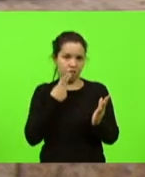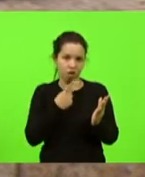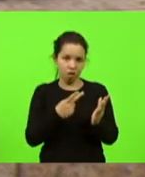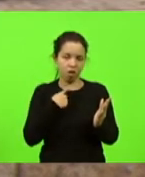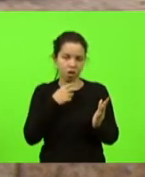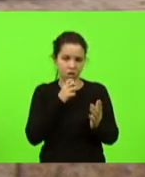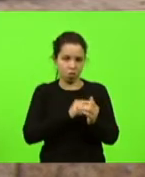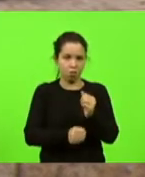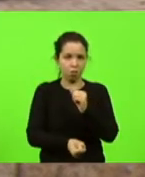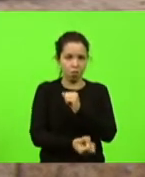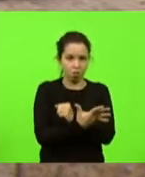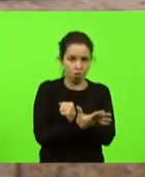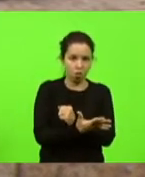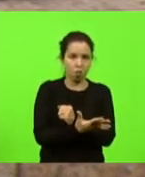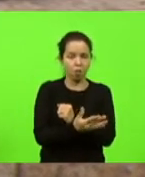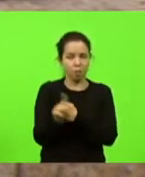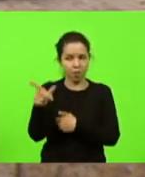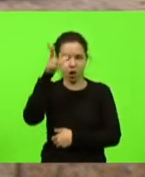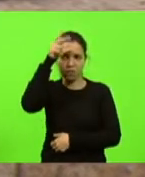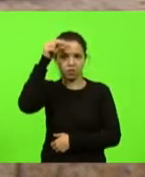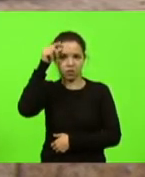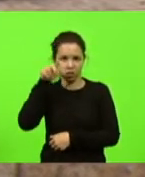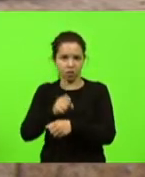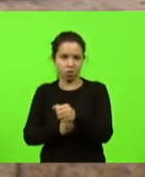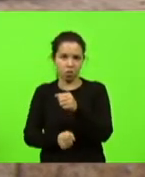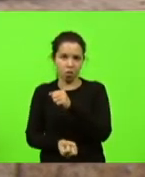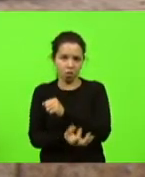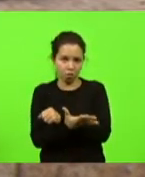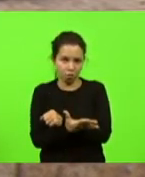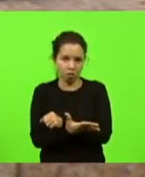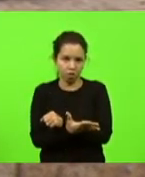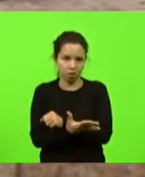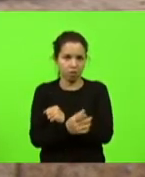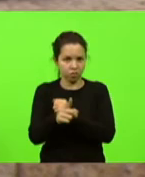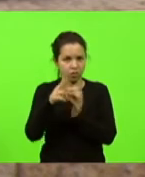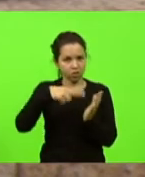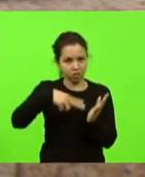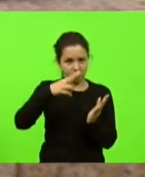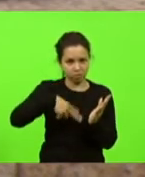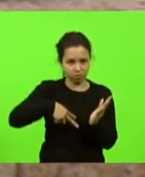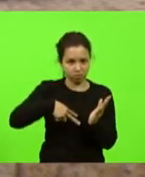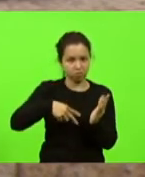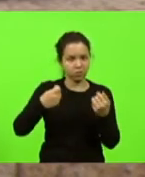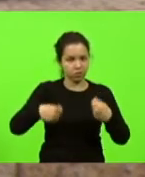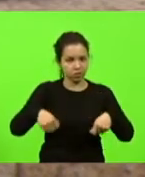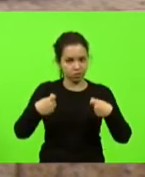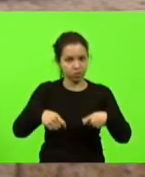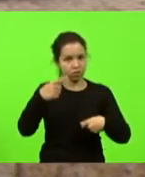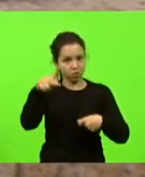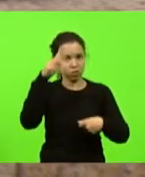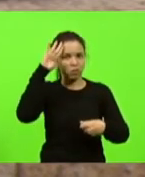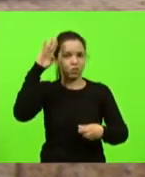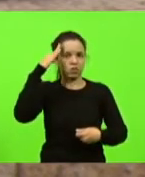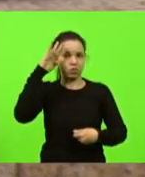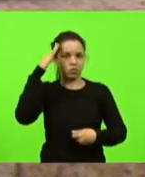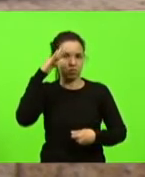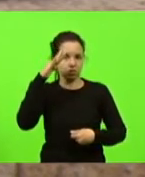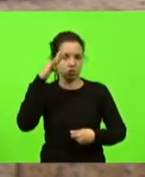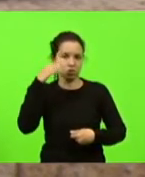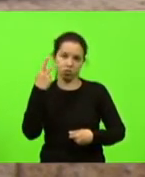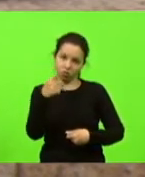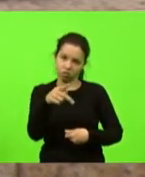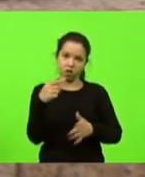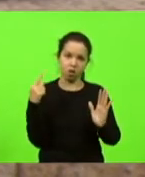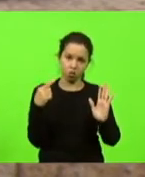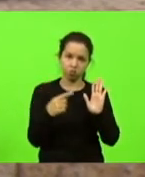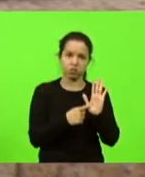é corrupto. Está aqui, é uma questão de interpretação de texto, é só ler. A não ser que esteja sendo acusado por isso.